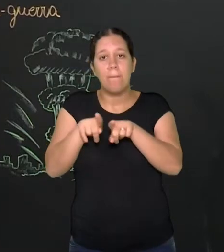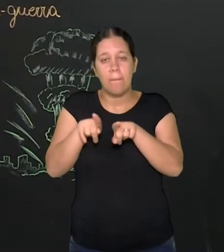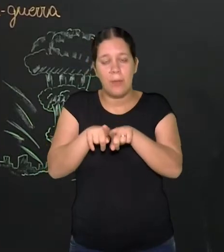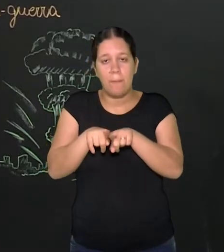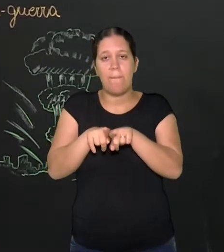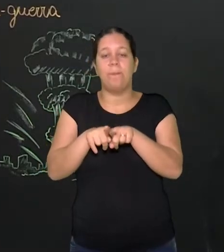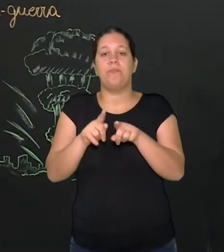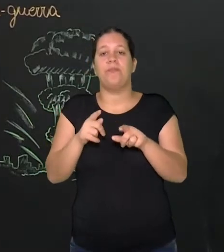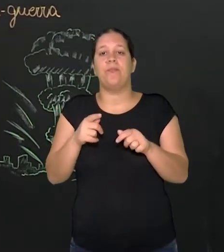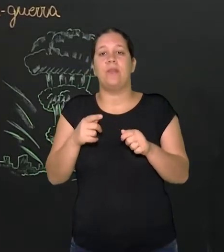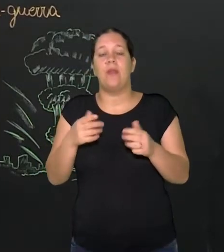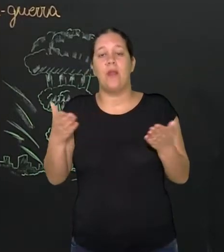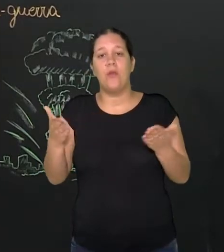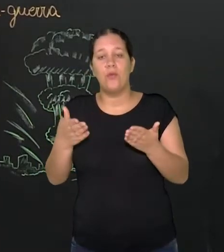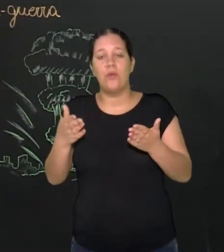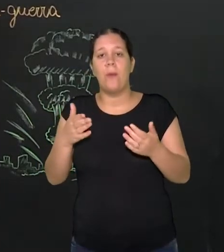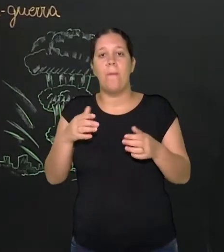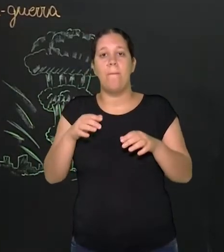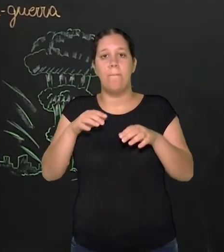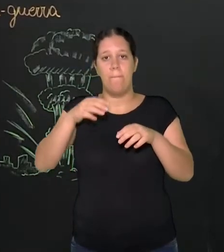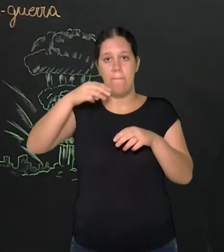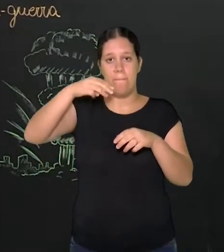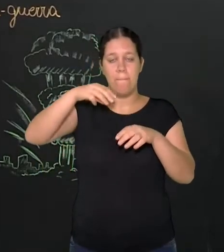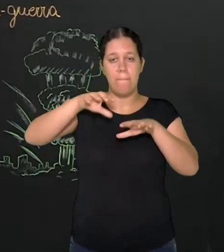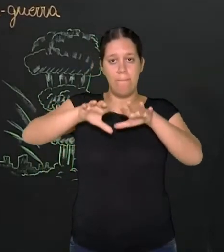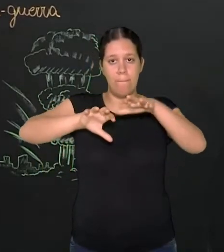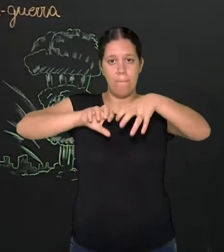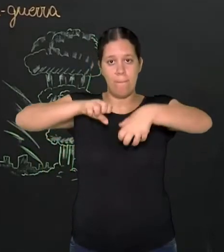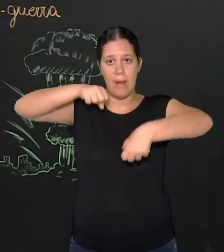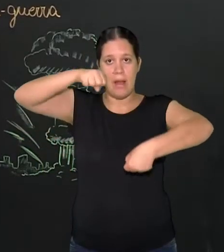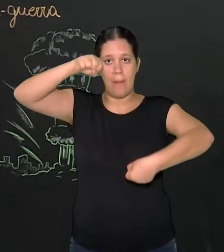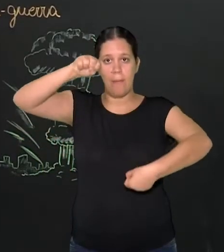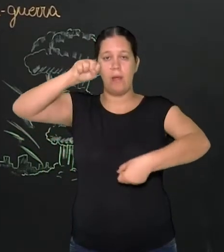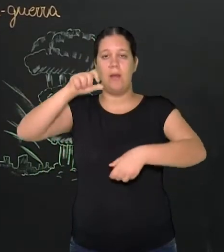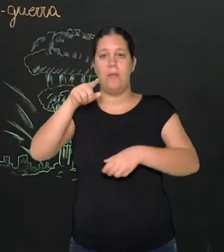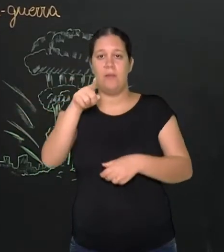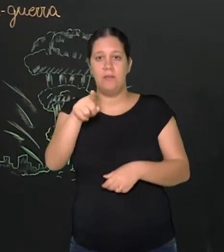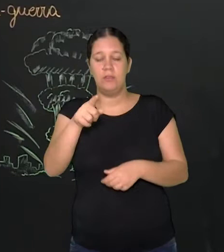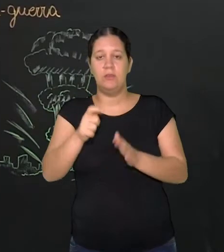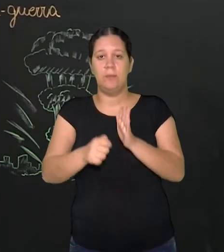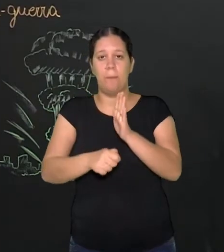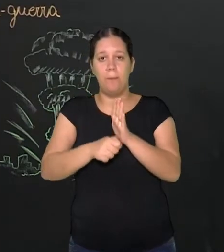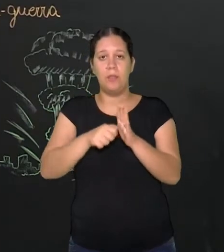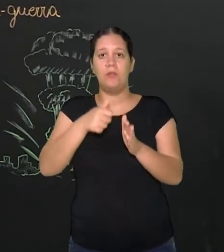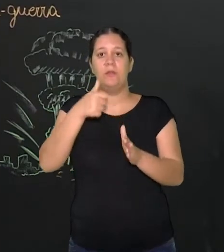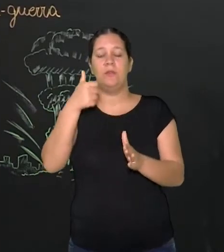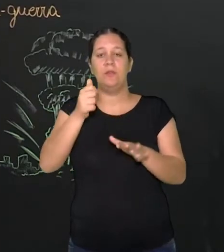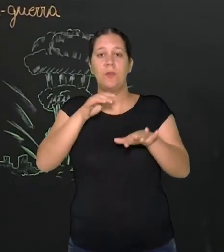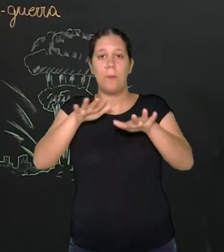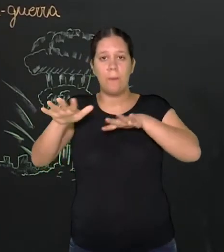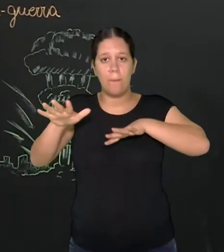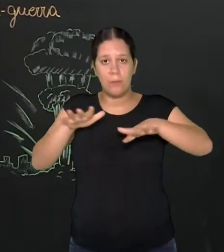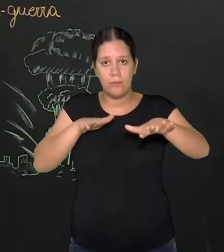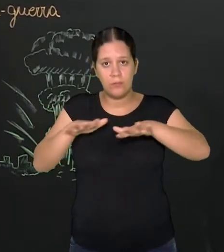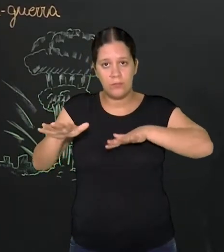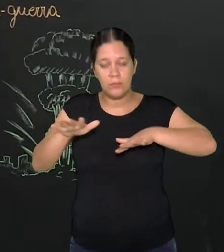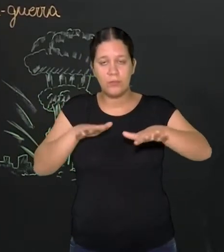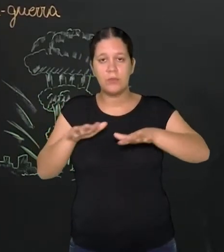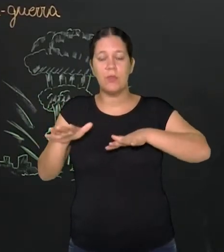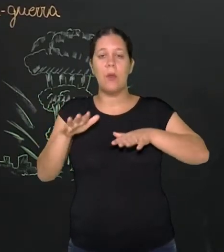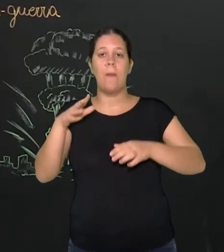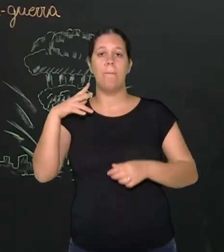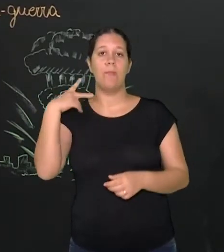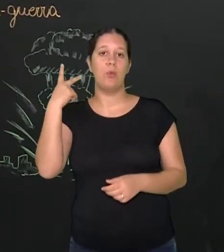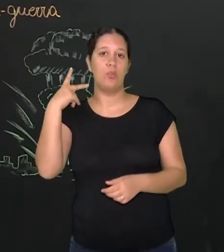nazismo, né? Eu trouxe aqui um mapa para vocês para a gente ter uma ideia dos primeiros movimentos